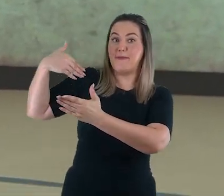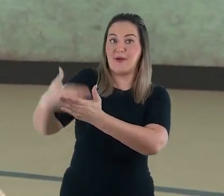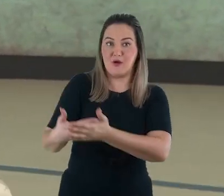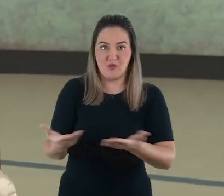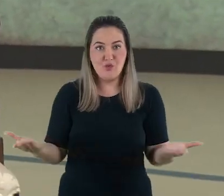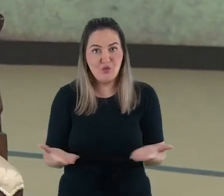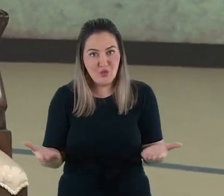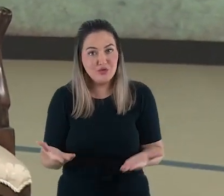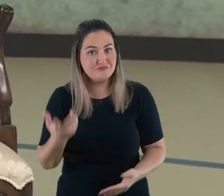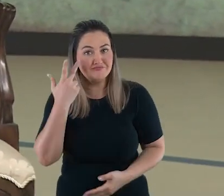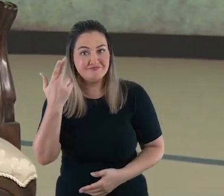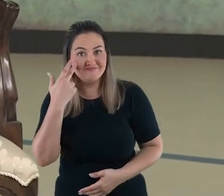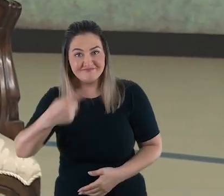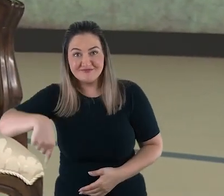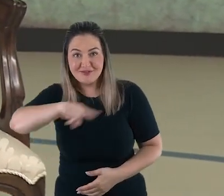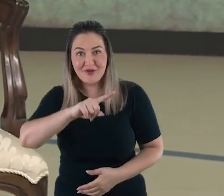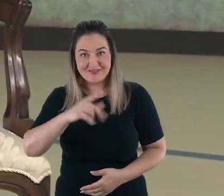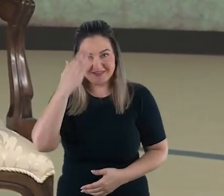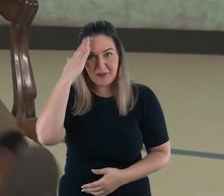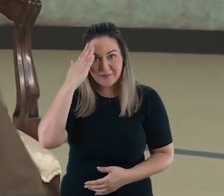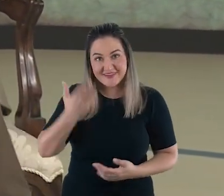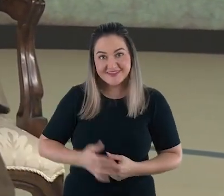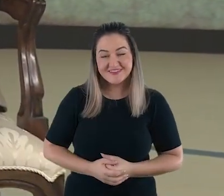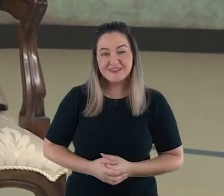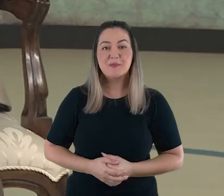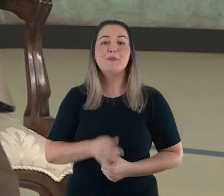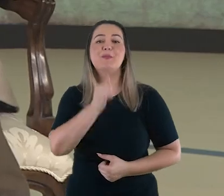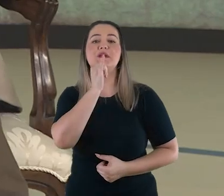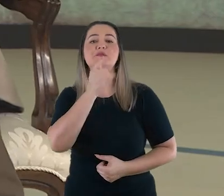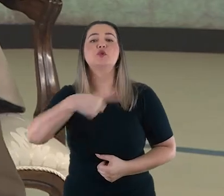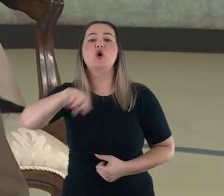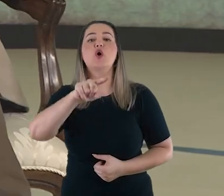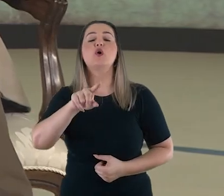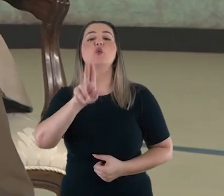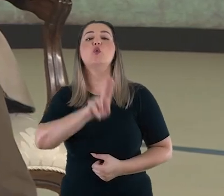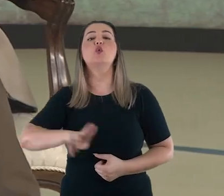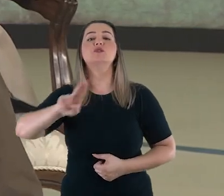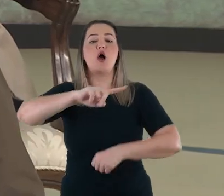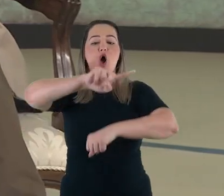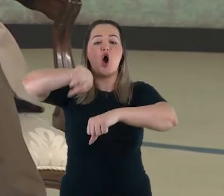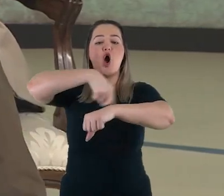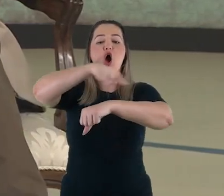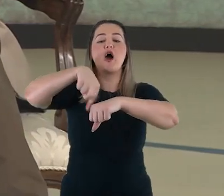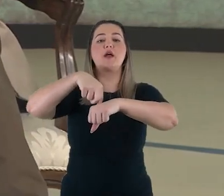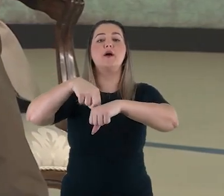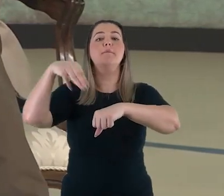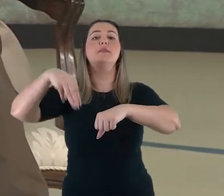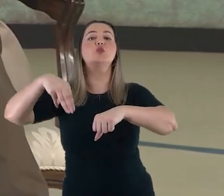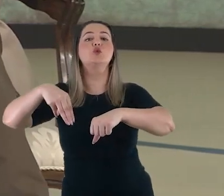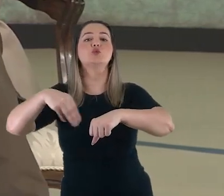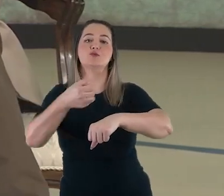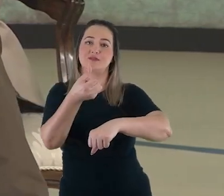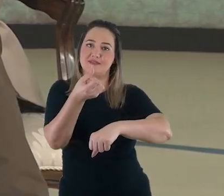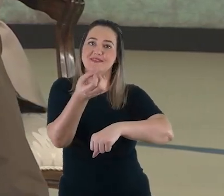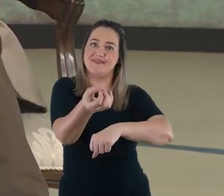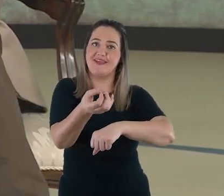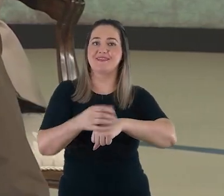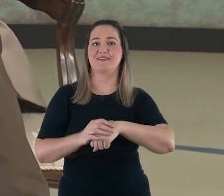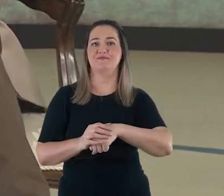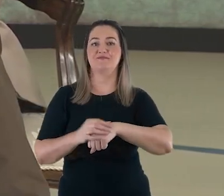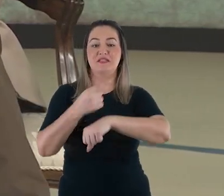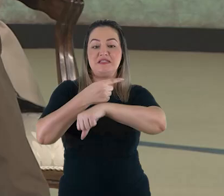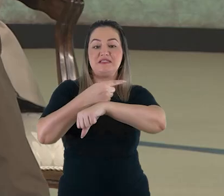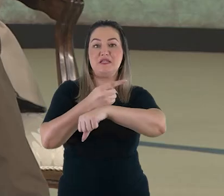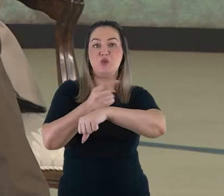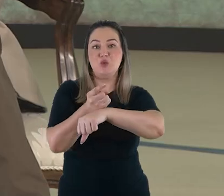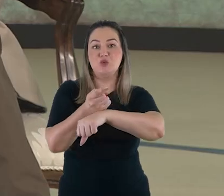aspectos da vida diária. Quer ver? Nós usamos uma hora de 60 minutos e um minuto de